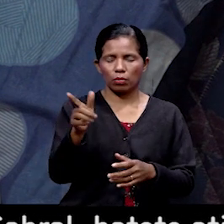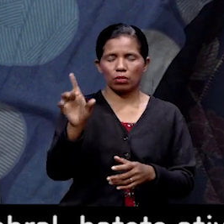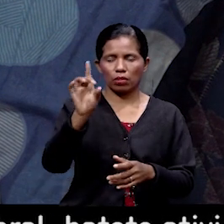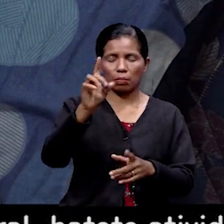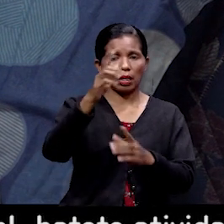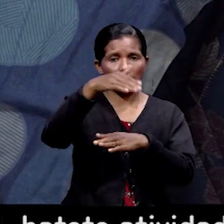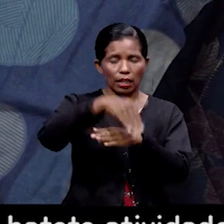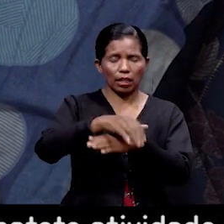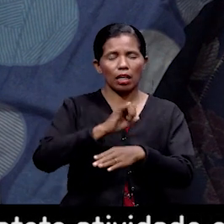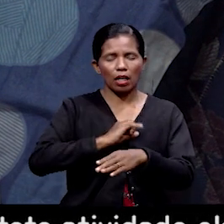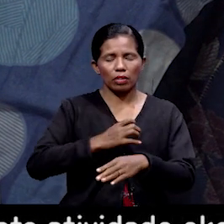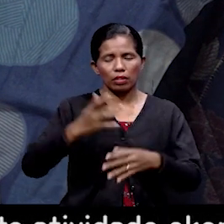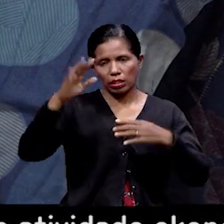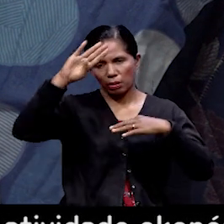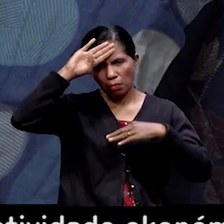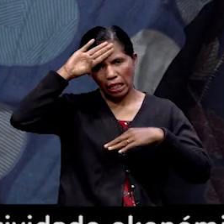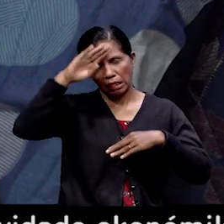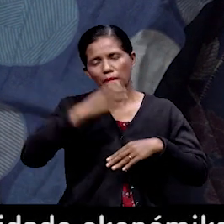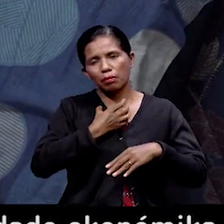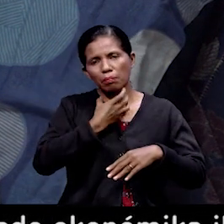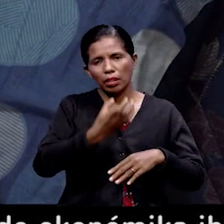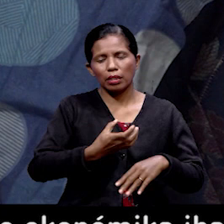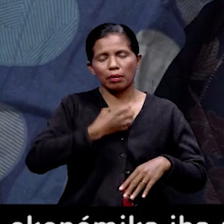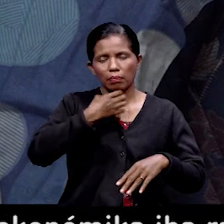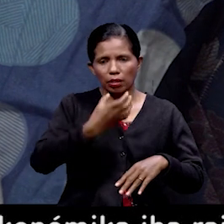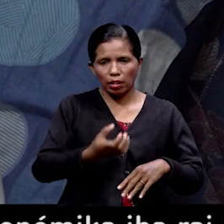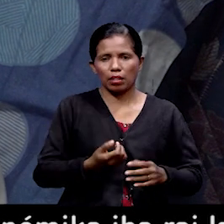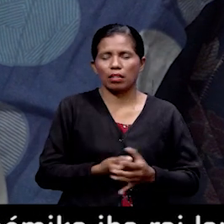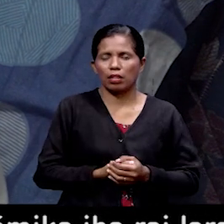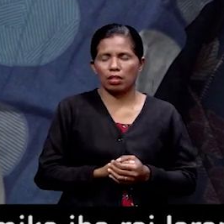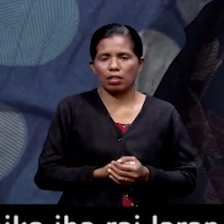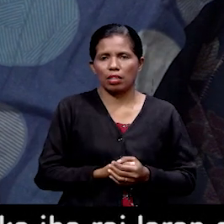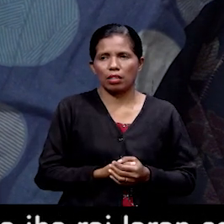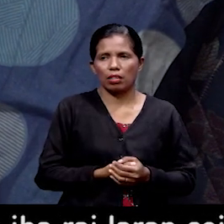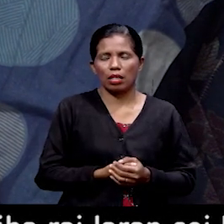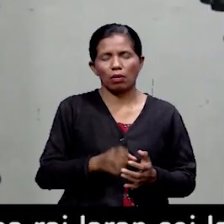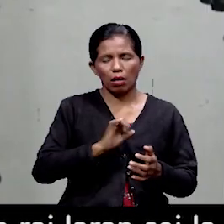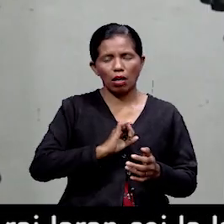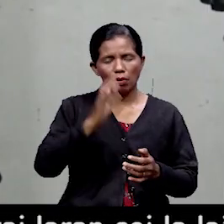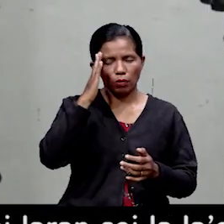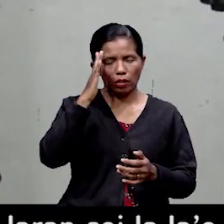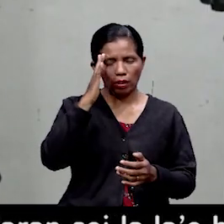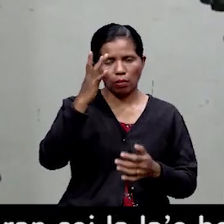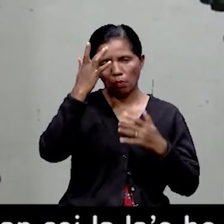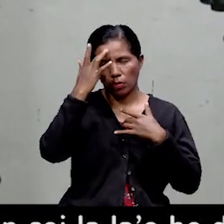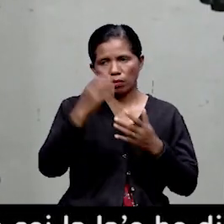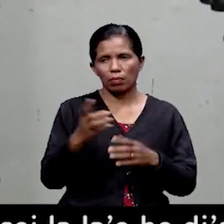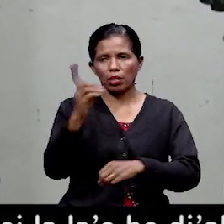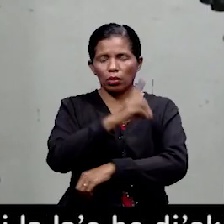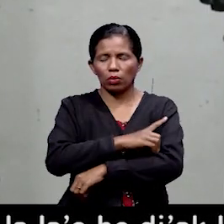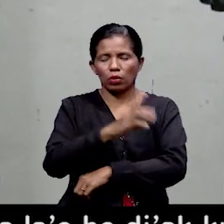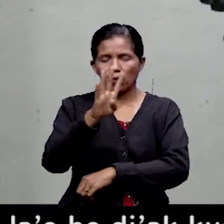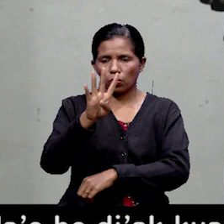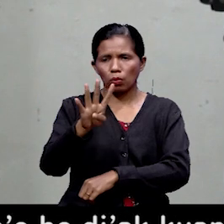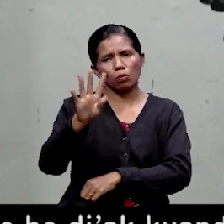mear, ya hanu yang kata gripe nu bai, he mai moru gripe ni anasa, mai be liu telor untu lu liu telor had